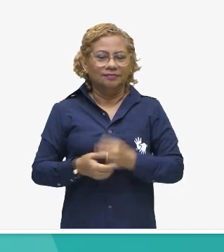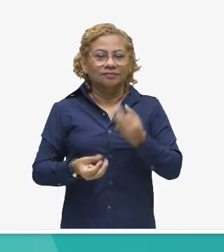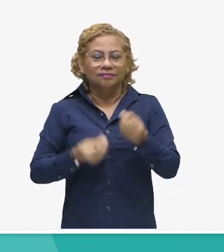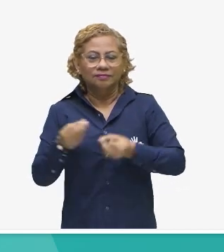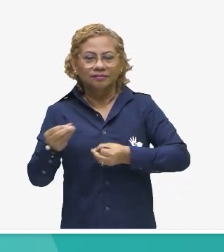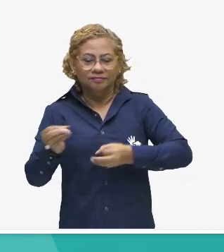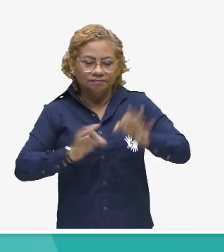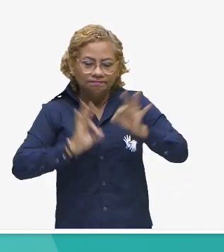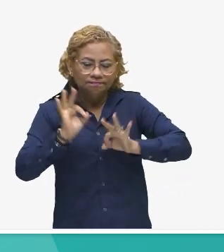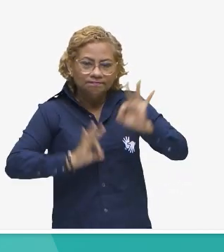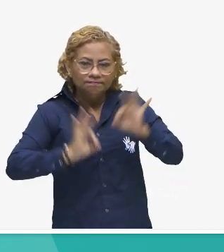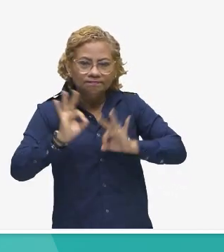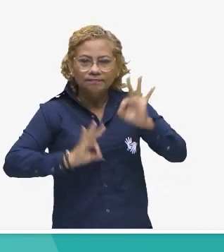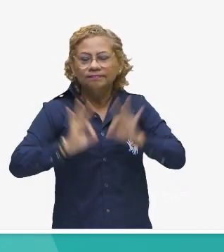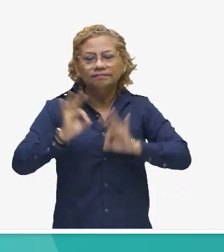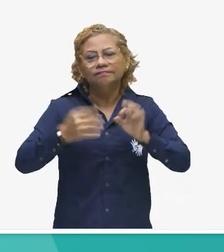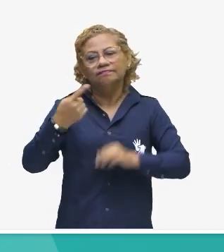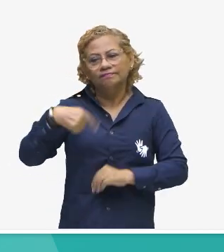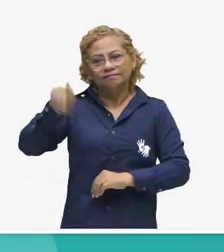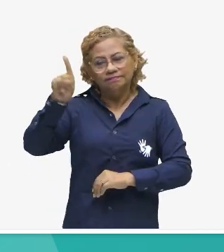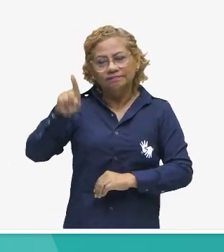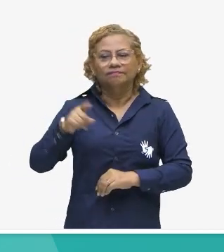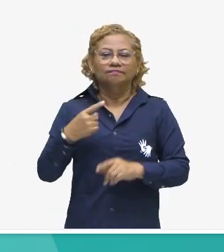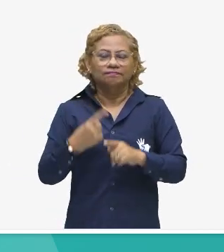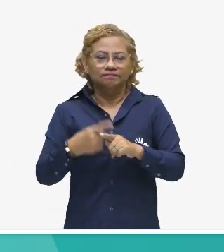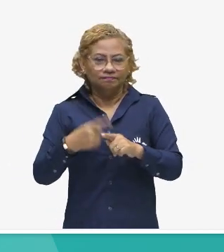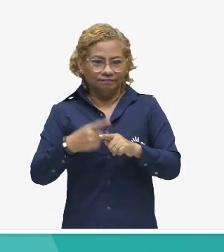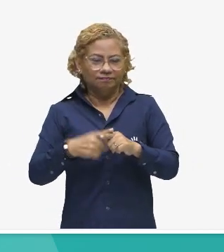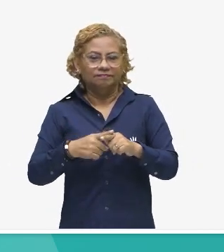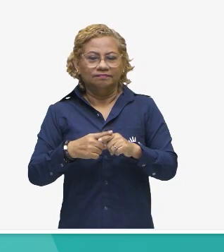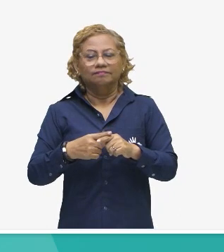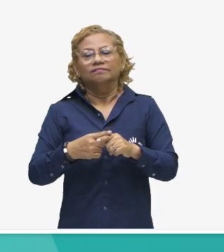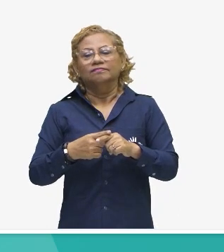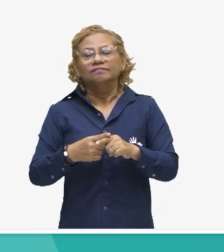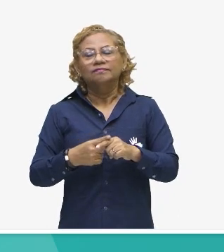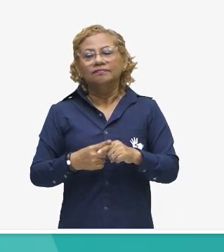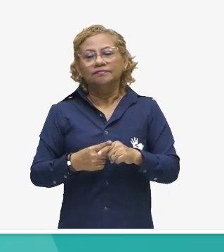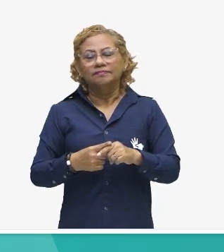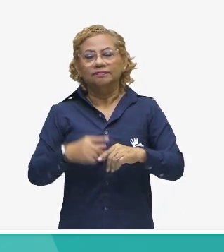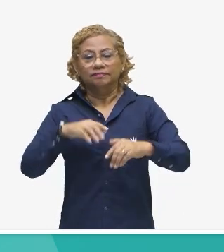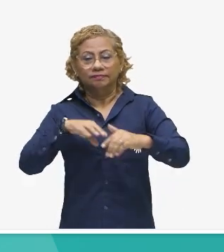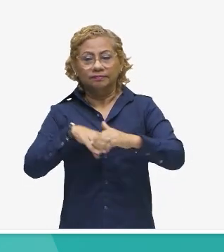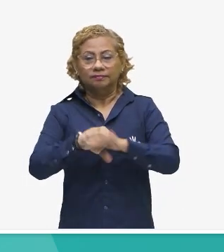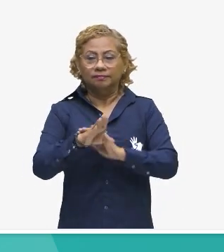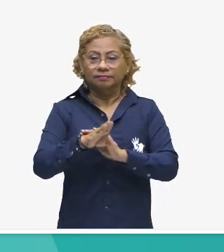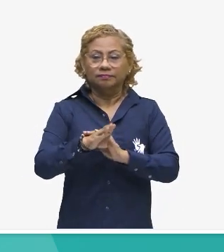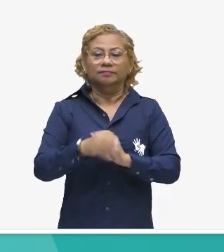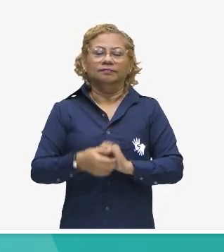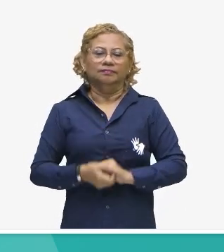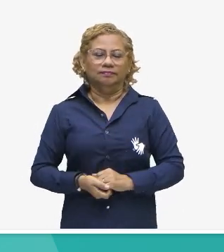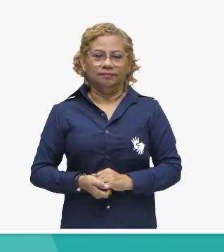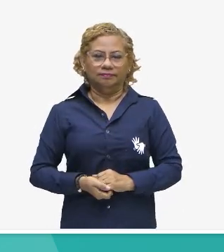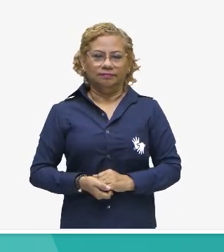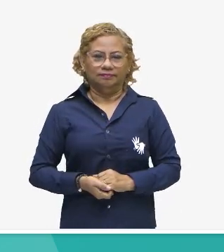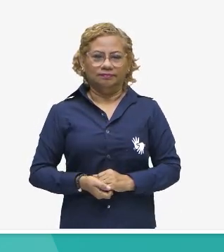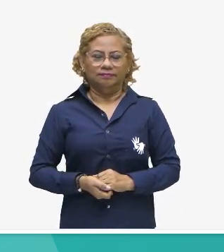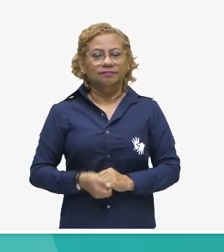se vestindo, calçando, penteando. Então, ele fala todas as ações e todas